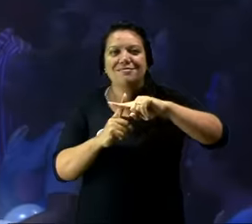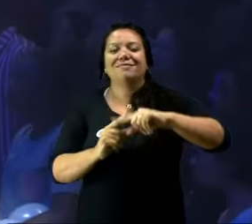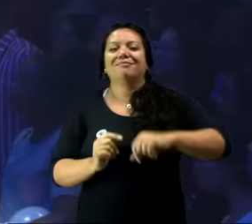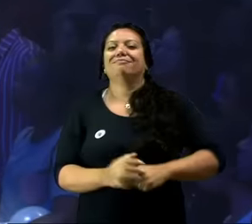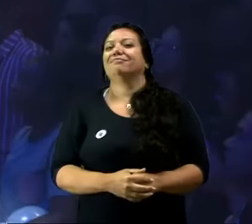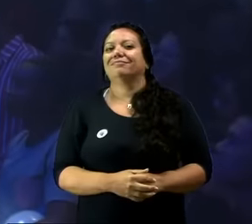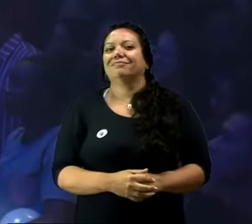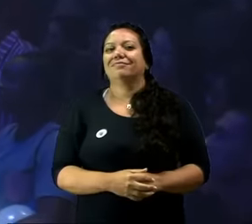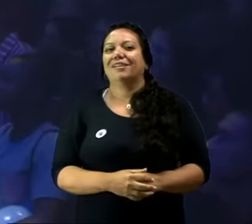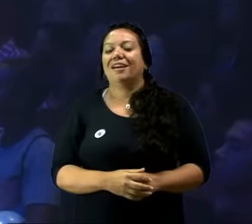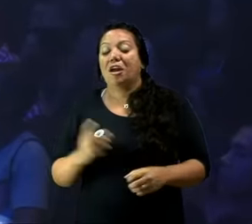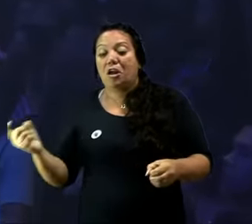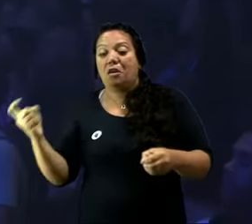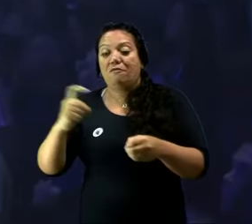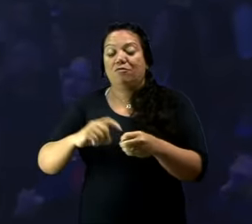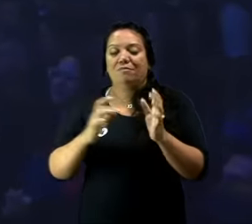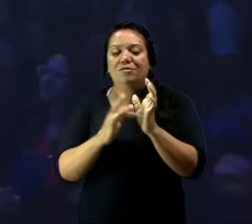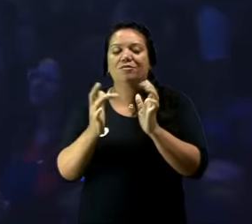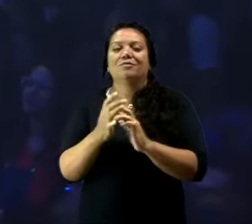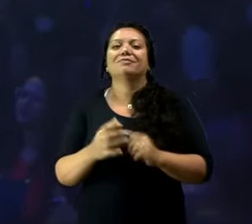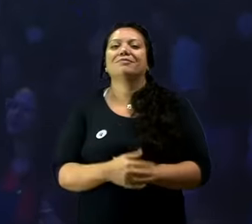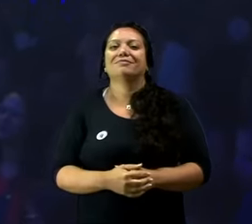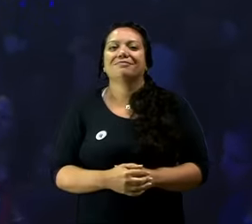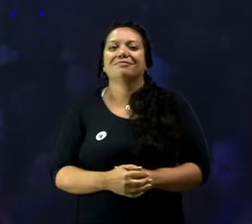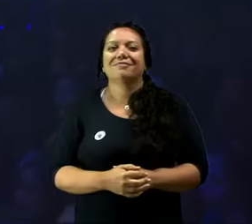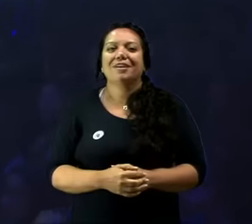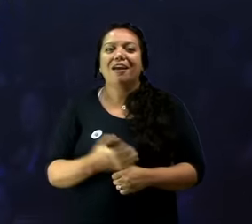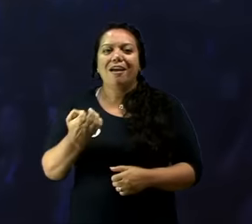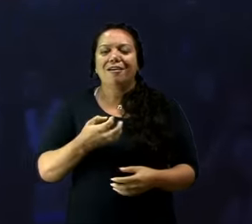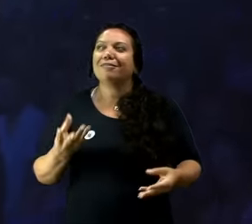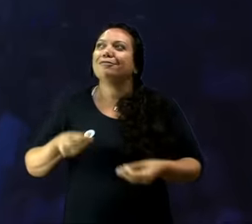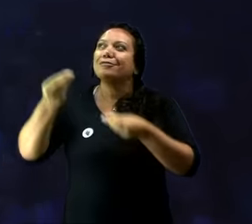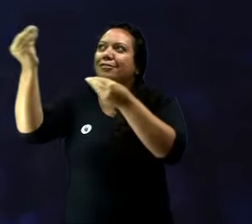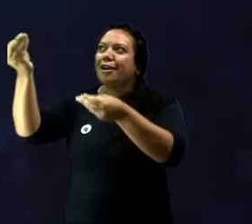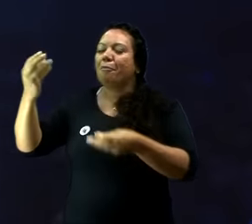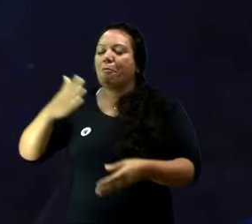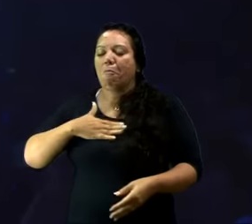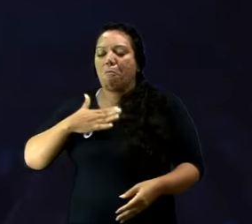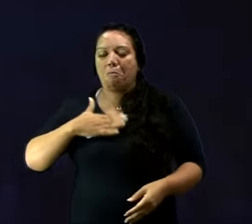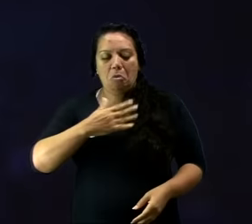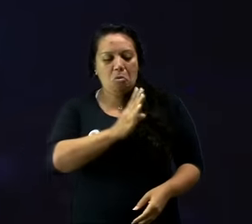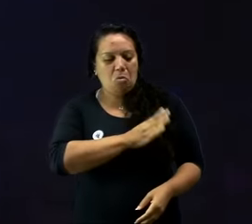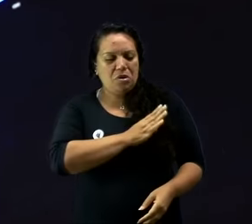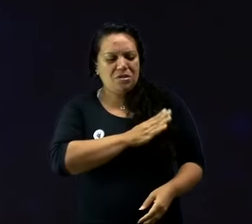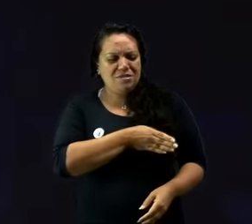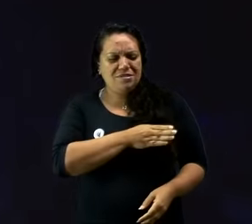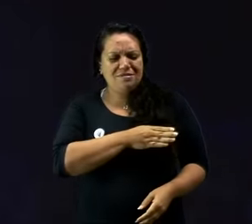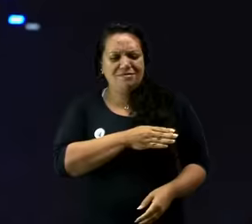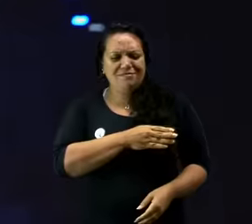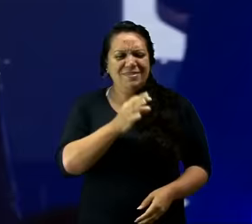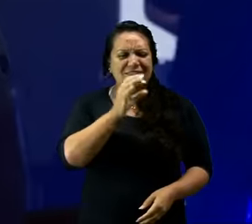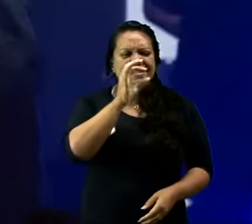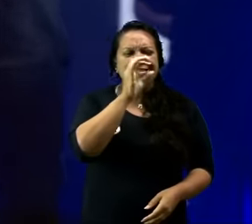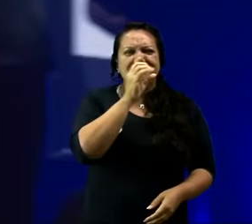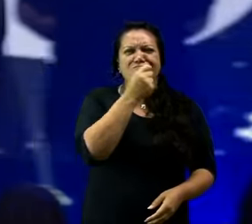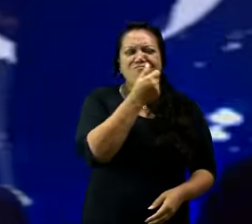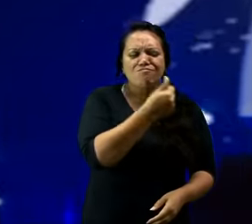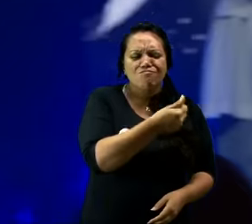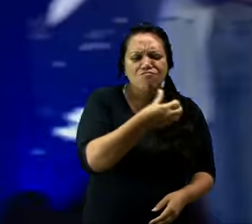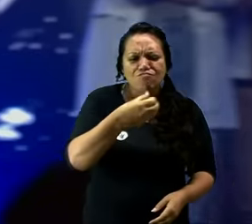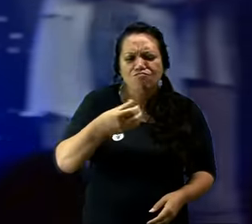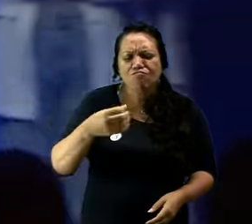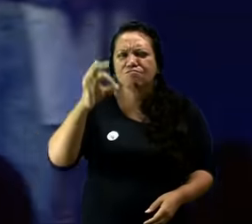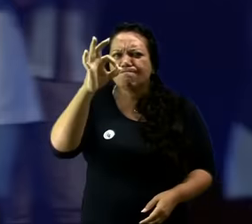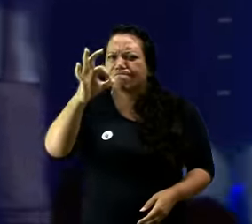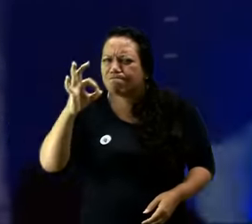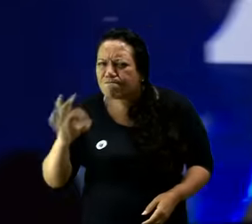voltar para Jesus, quero te dar meu coração 100%. Chega de ficar dividindo meu coração,